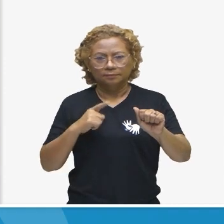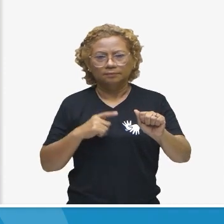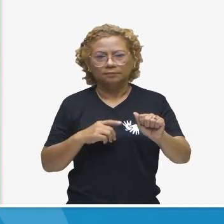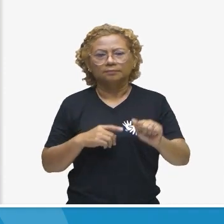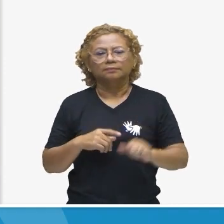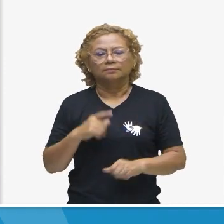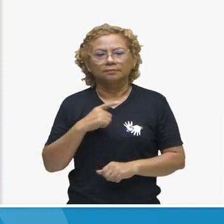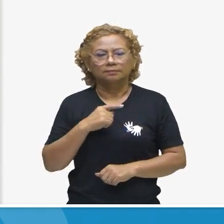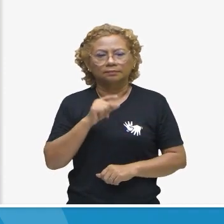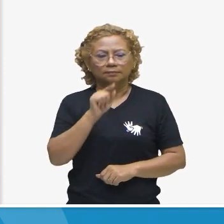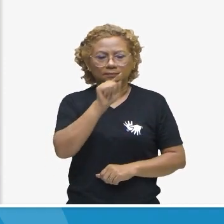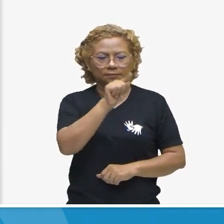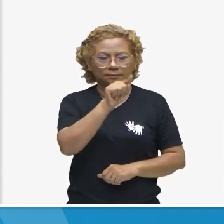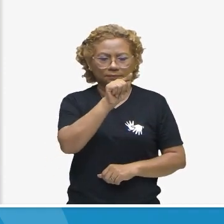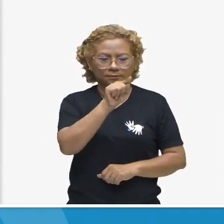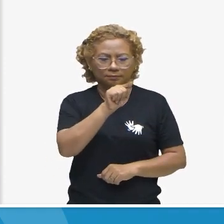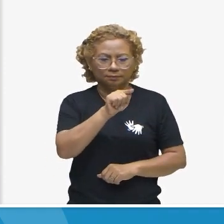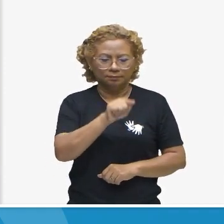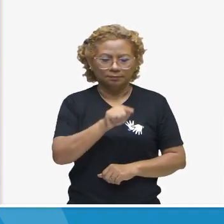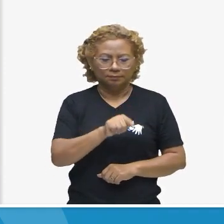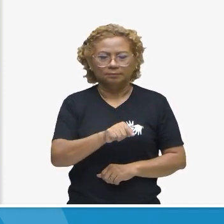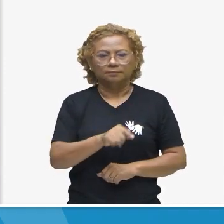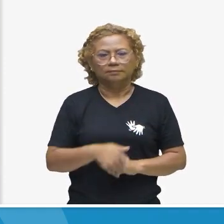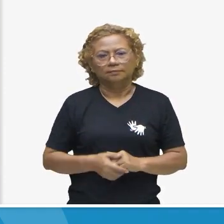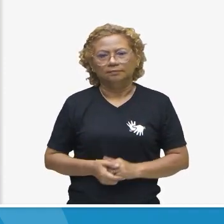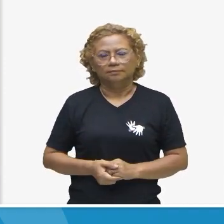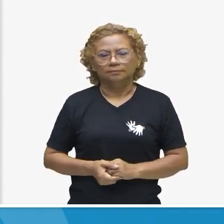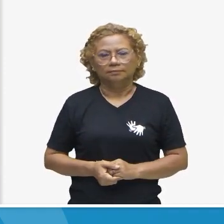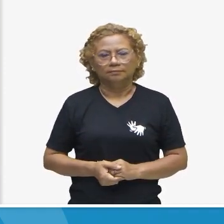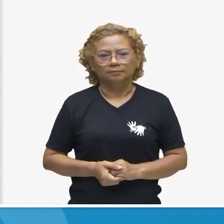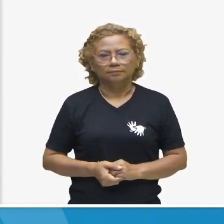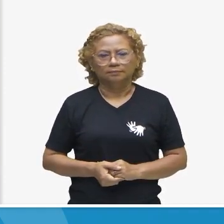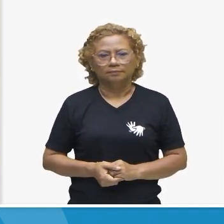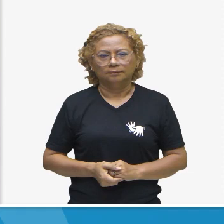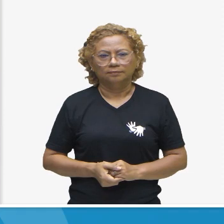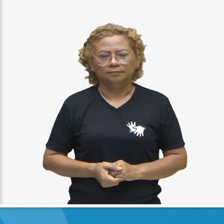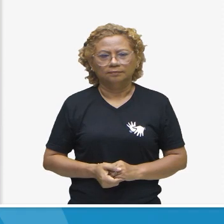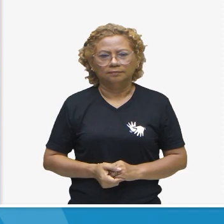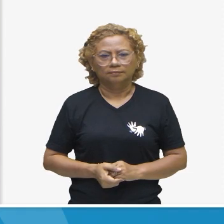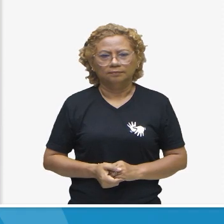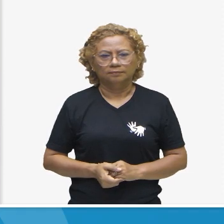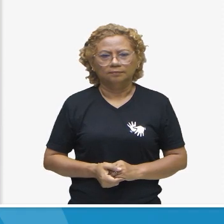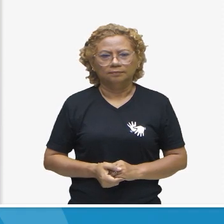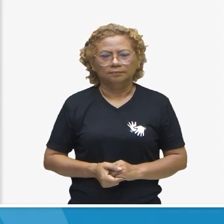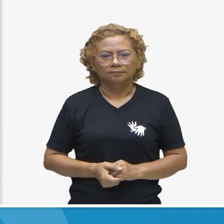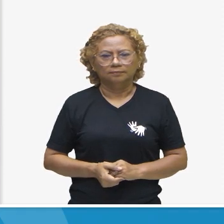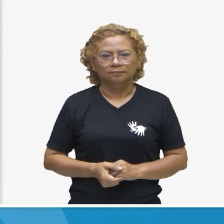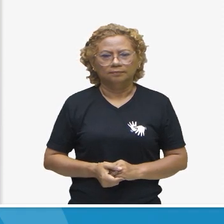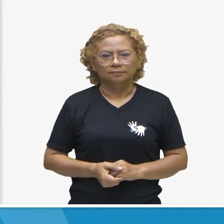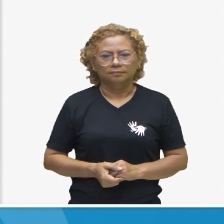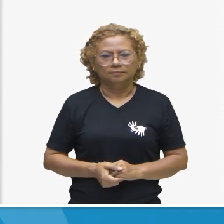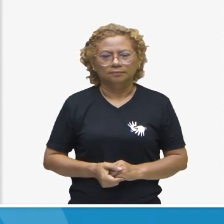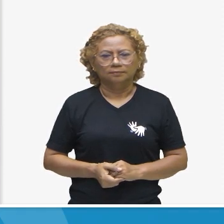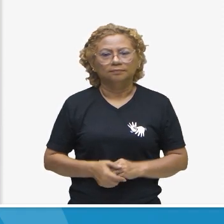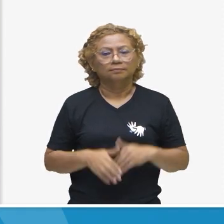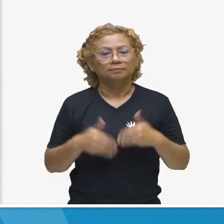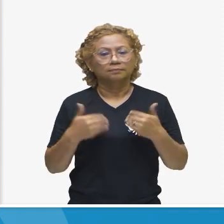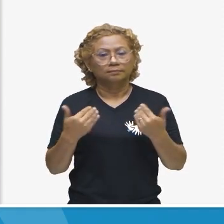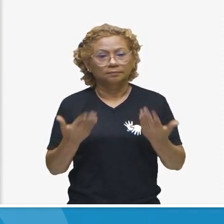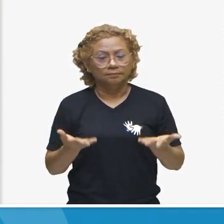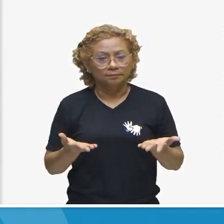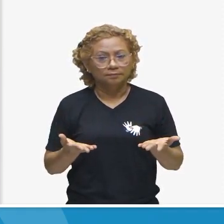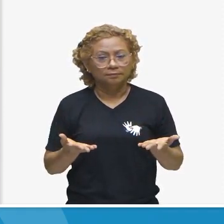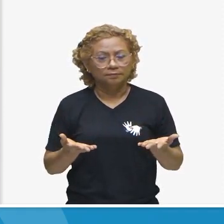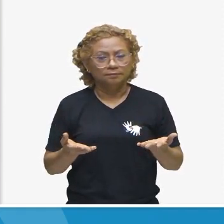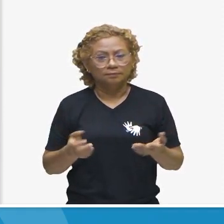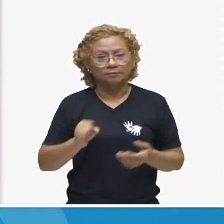ó, um traço sendo formado aqui no chão, ok? Então, essa é a